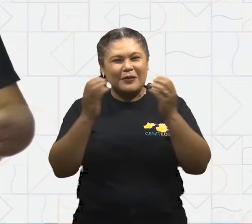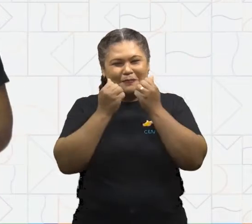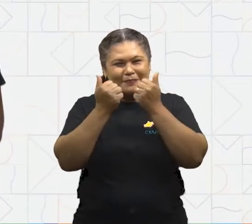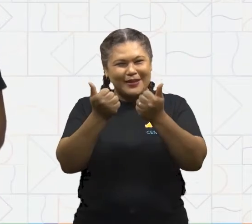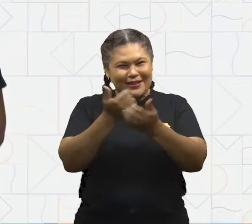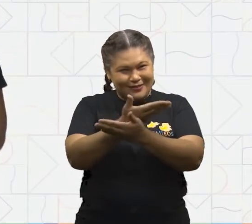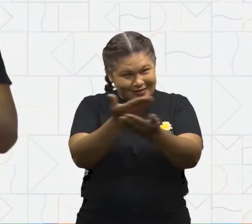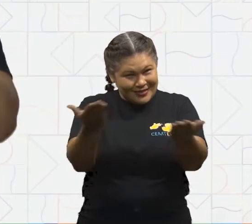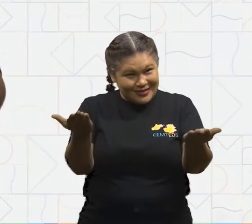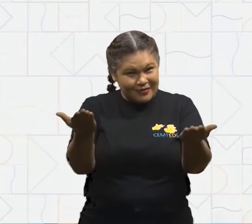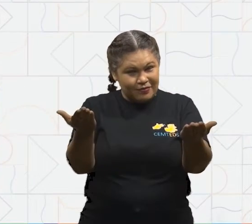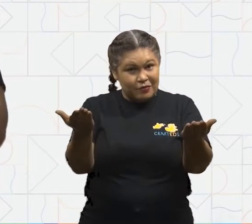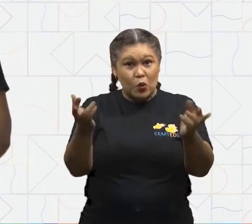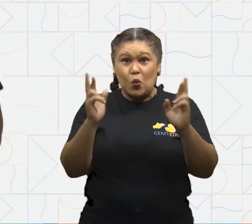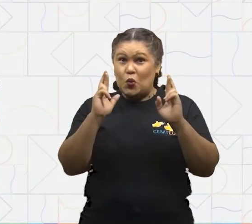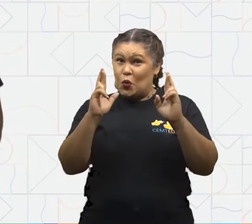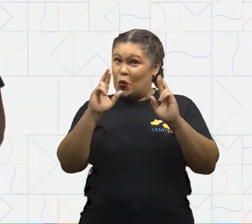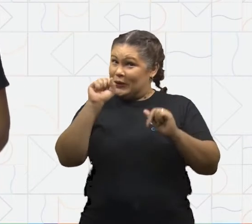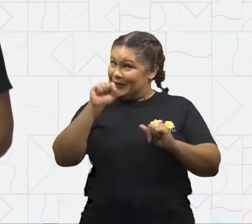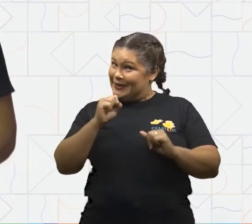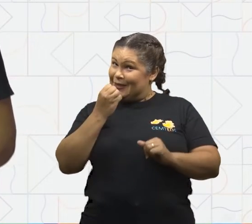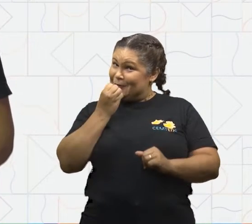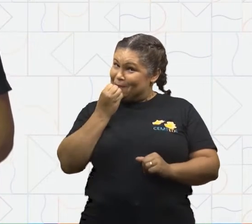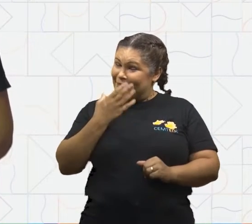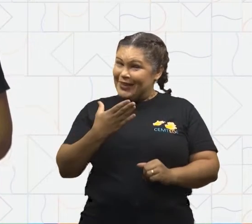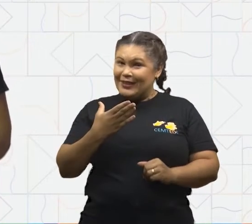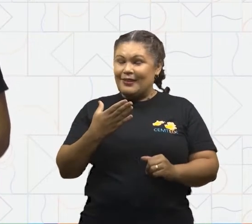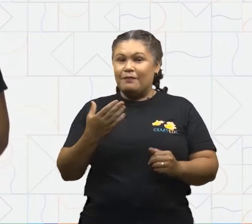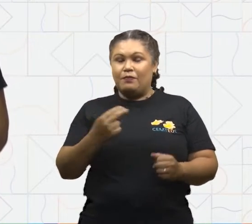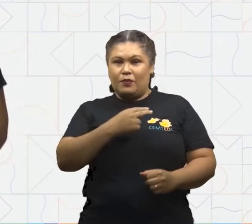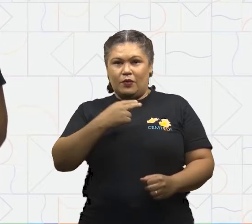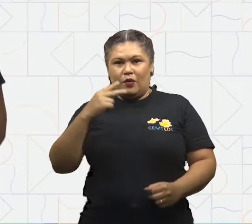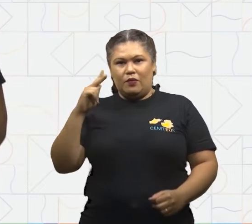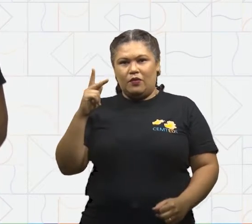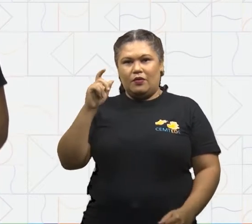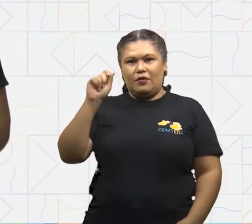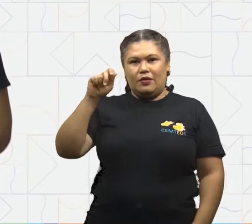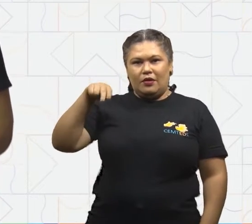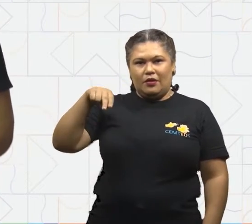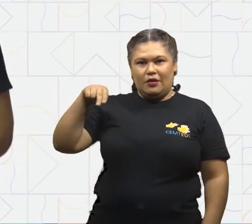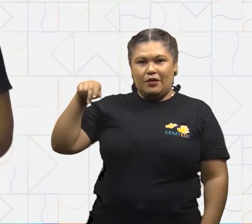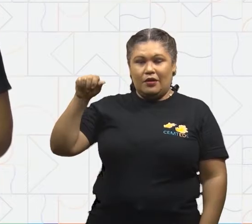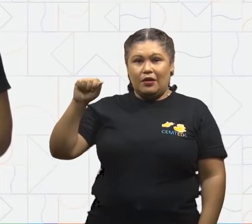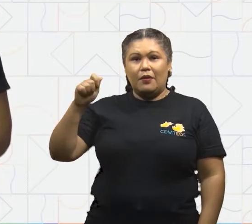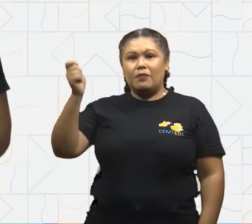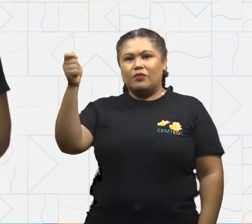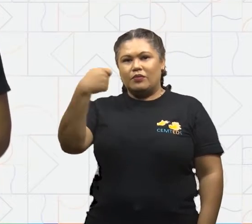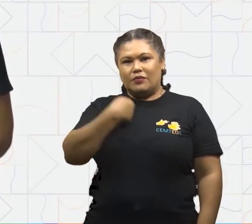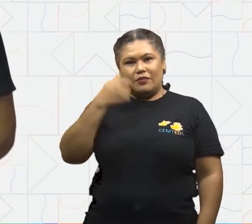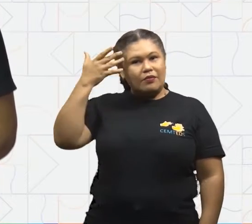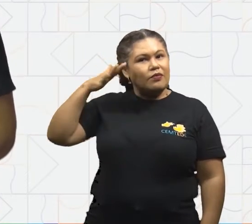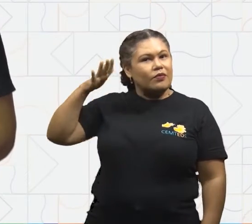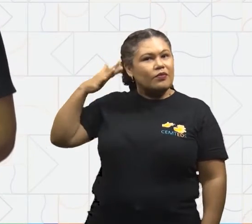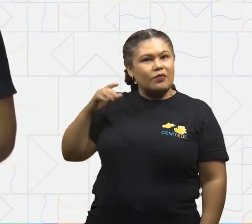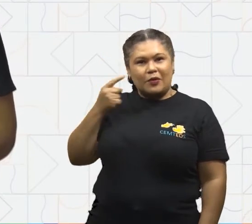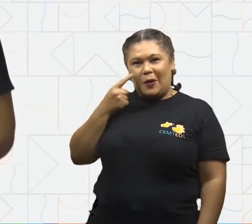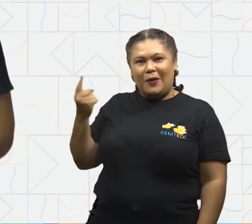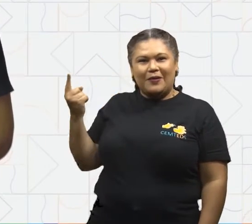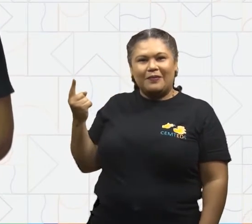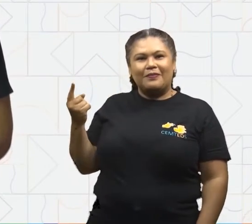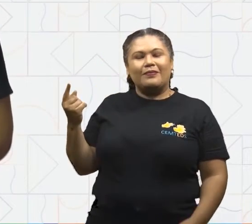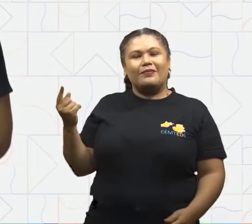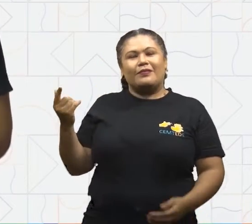Olá, tudo bem com você? Espero que sim! Sou a professora Hanna Benacomaia, meu sinal na comunidade surda é...